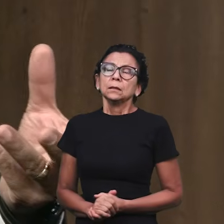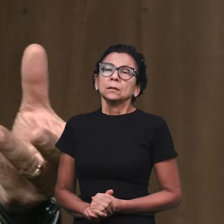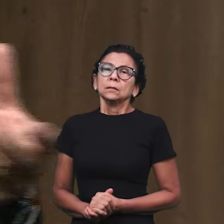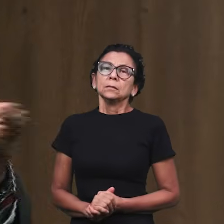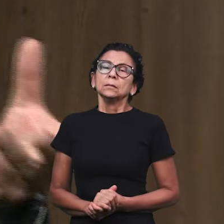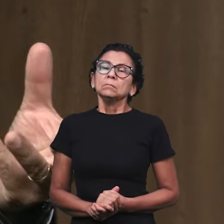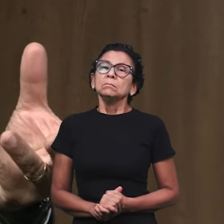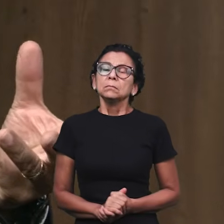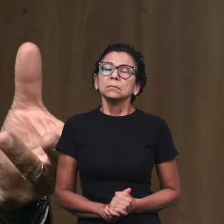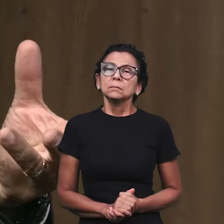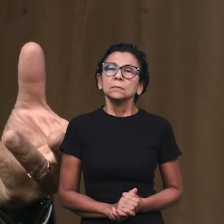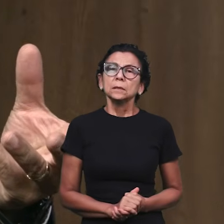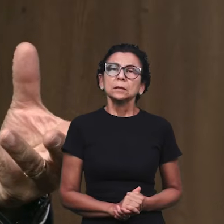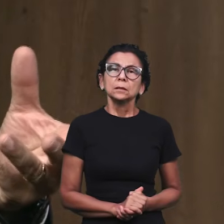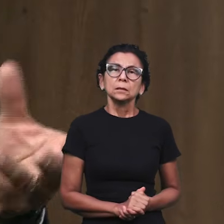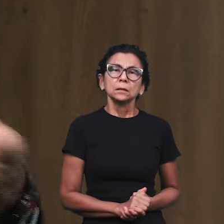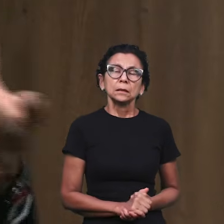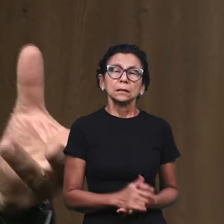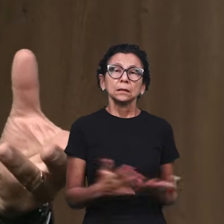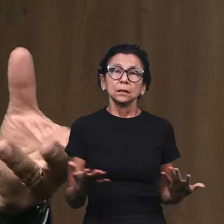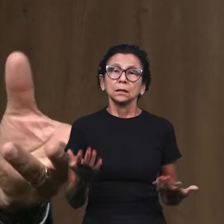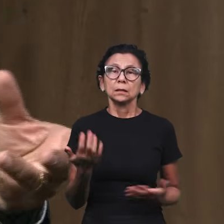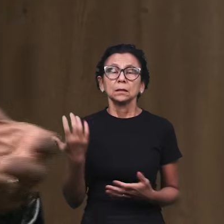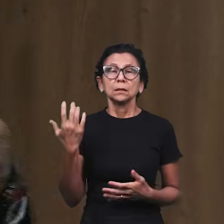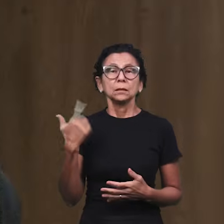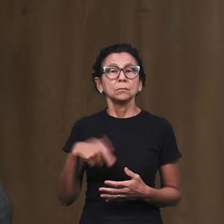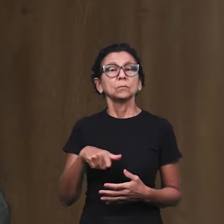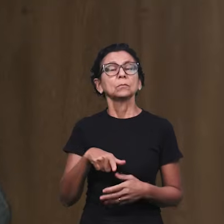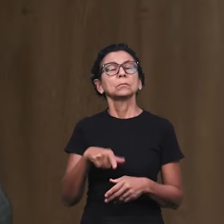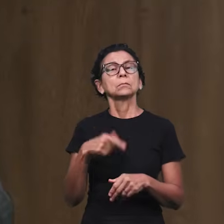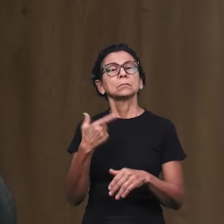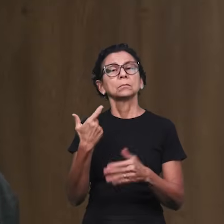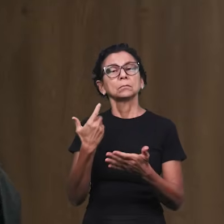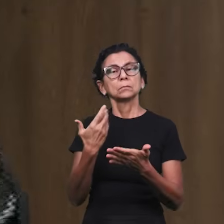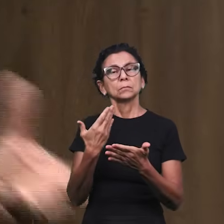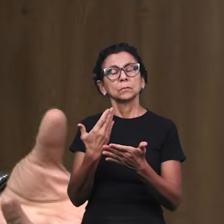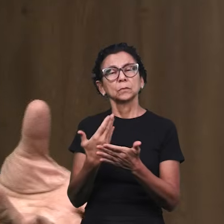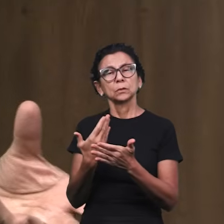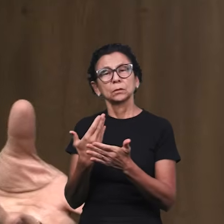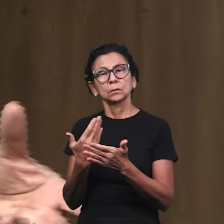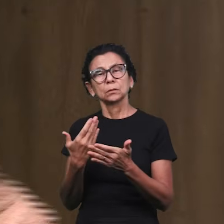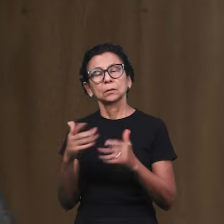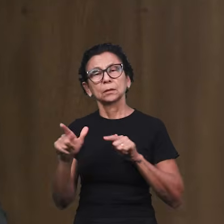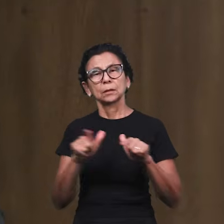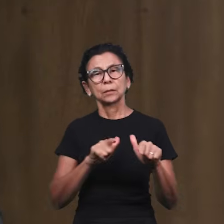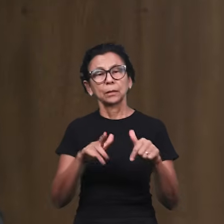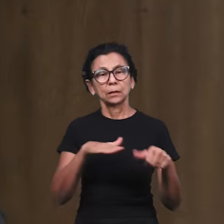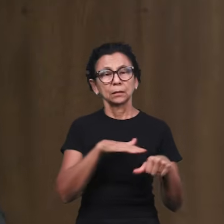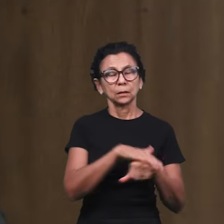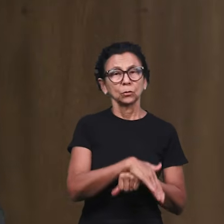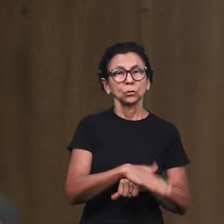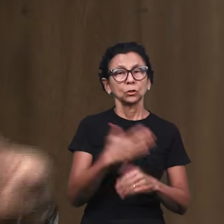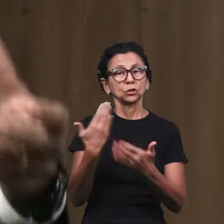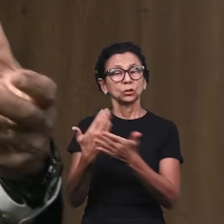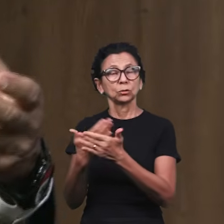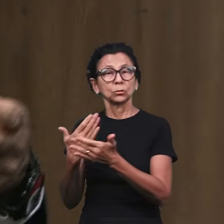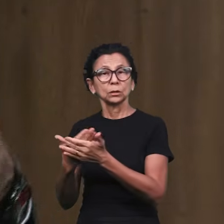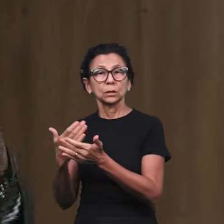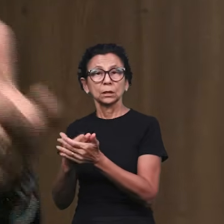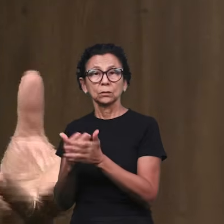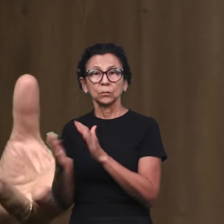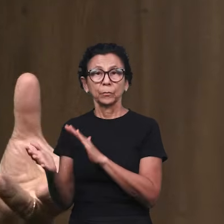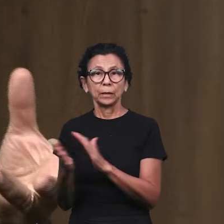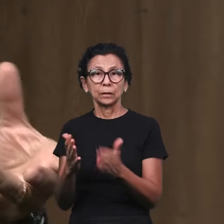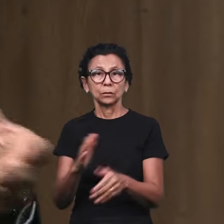levei boa parte do meu curso, até o final do meu curso, trabalhando à noite, estudando de dia, né? O